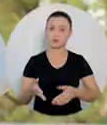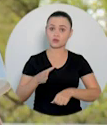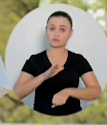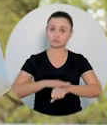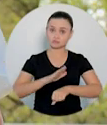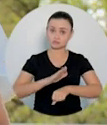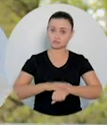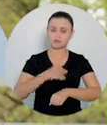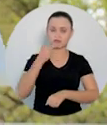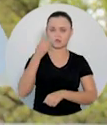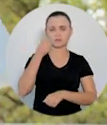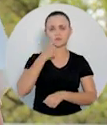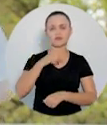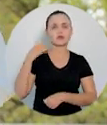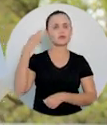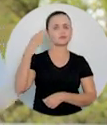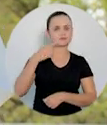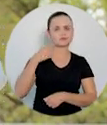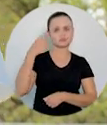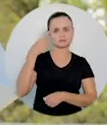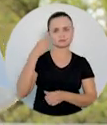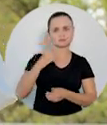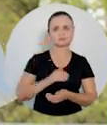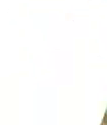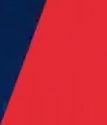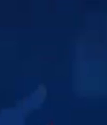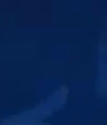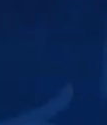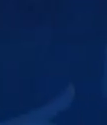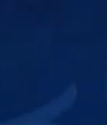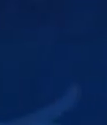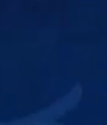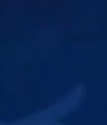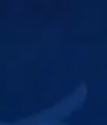trabalhos. Hora de falarmos sobre a mulher advogada.